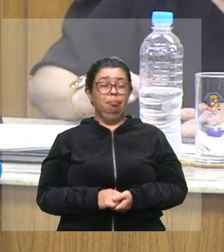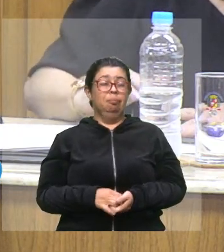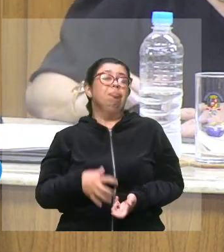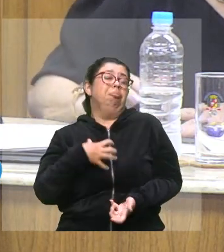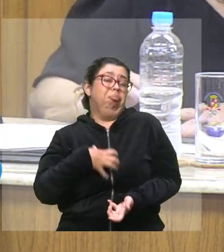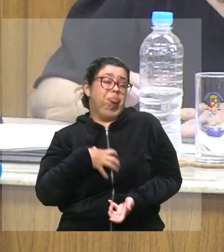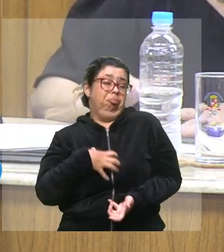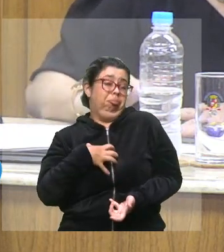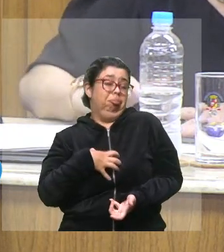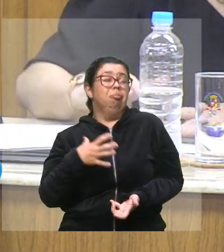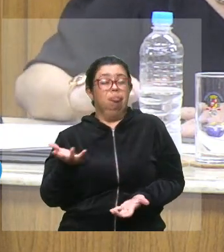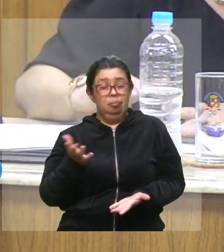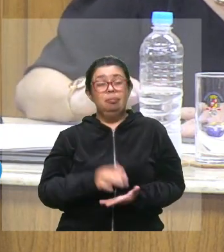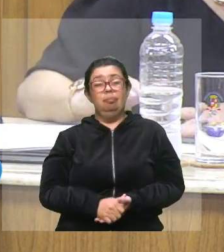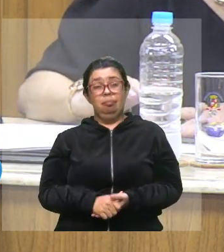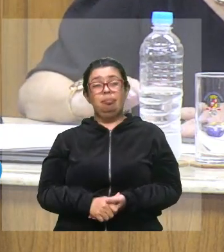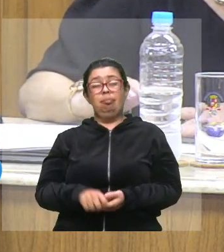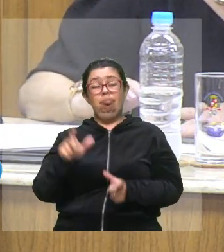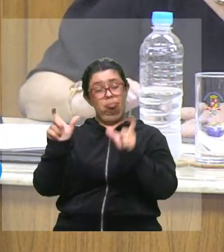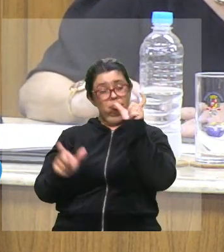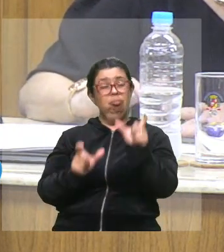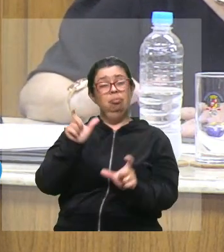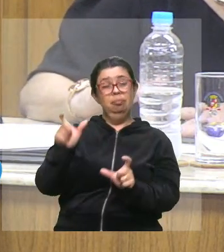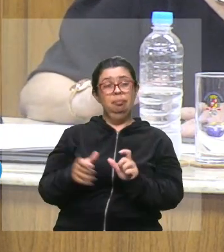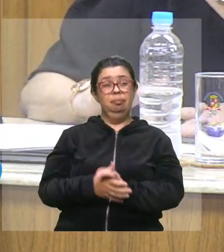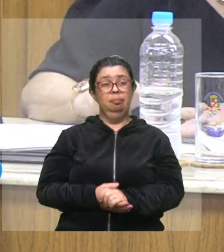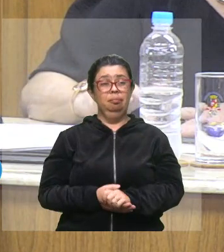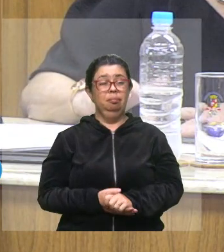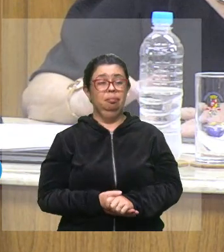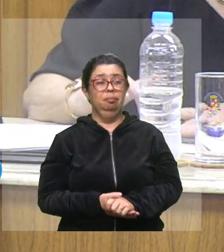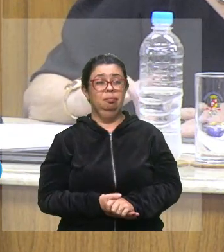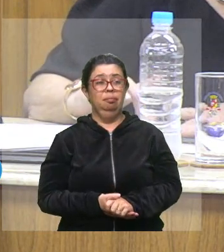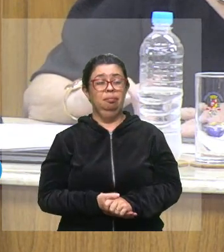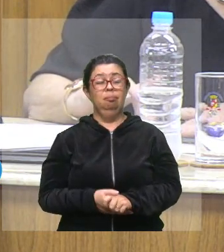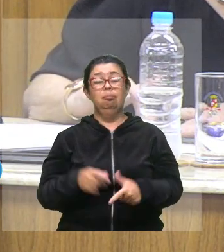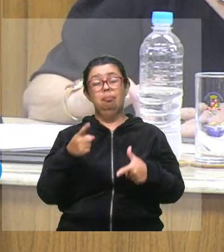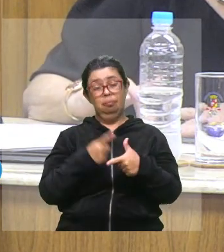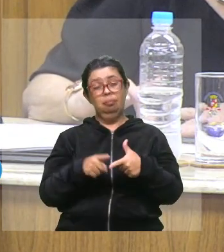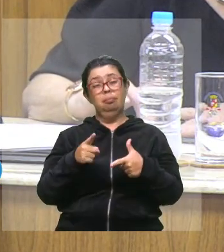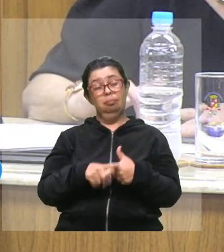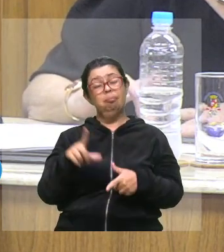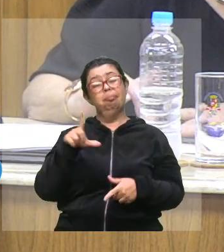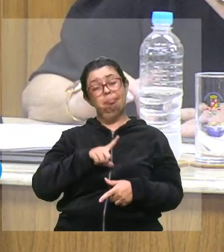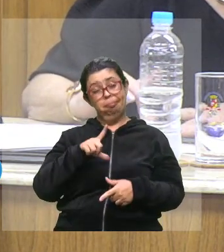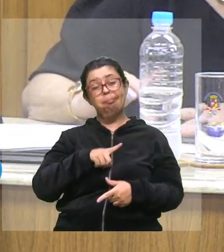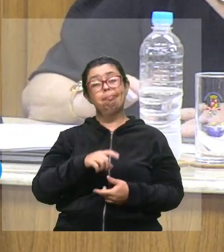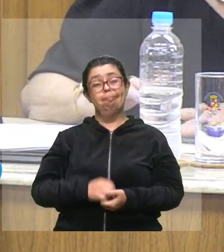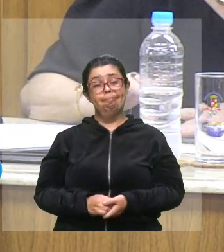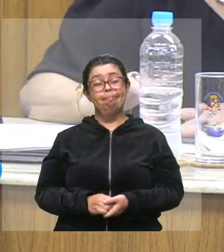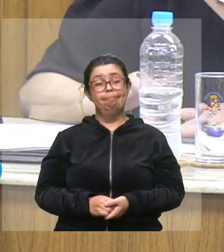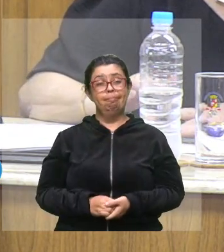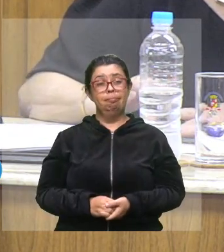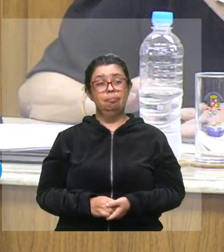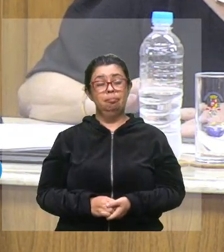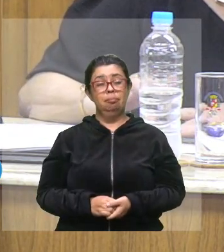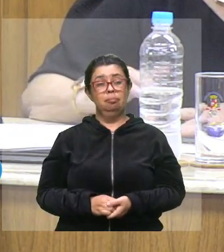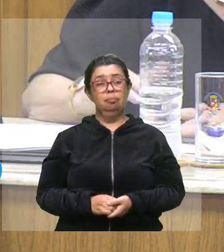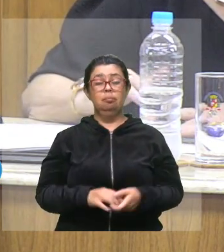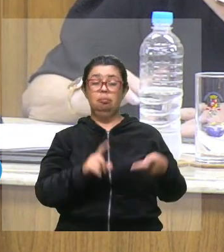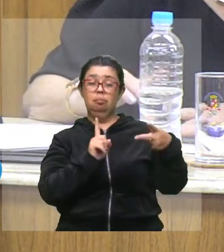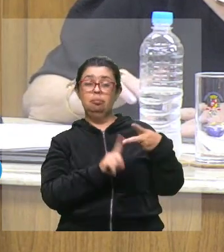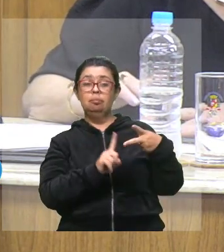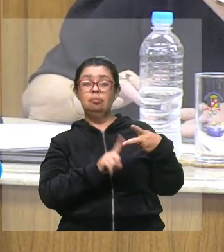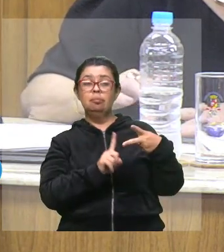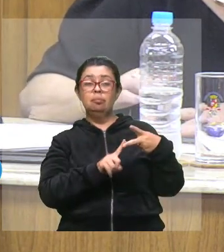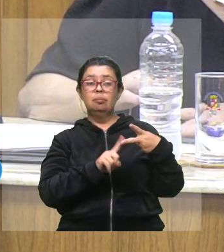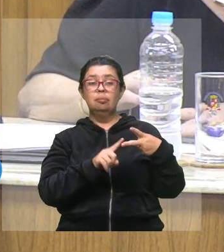está causando uma revolta na população, que até agora esse problema ainda não foi resolvido. Outra questão que eu venho